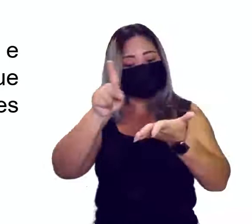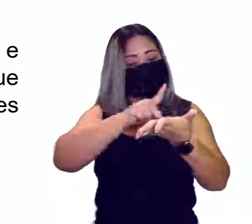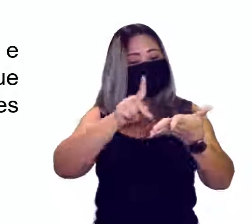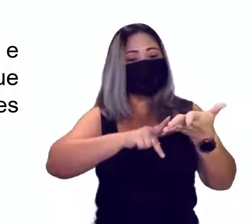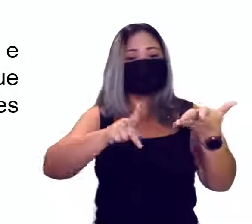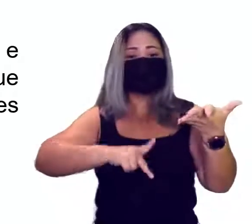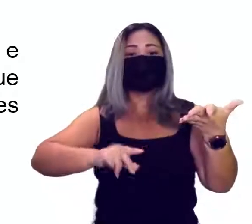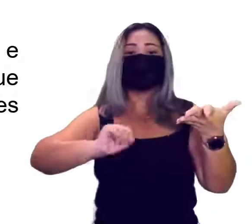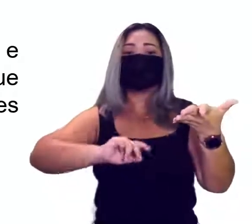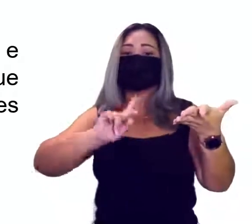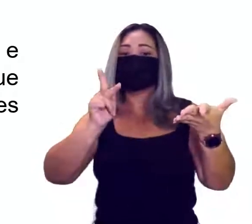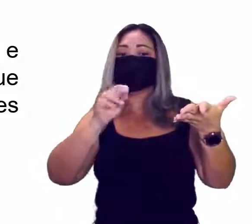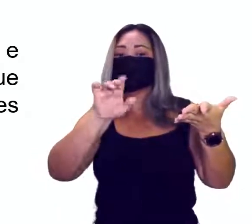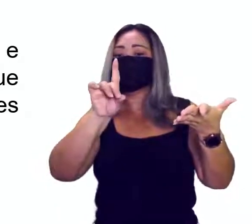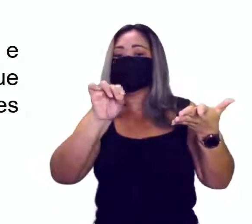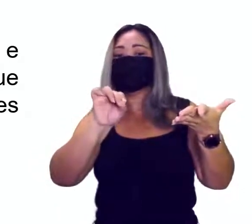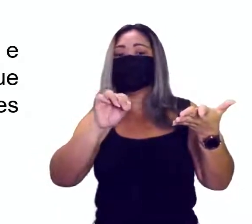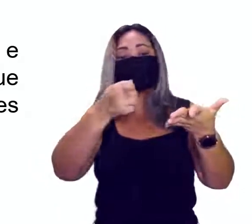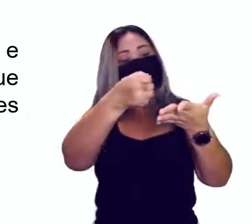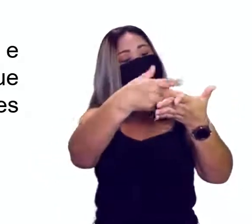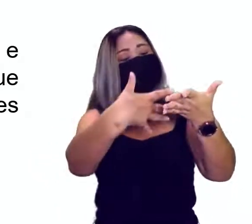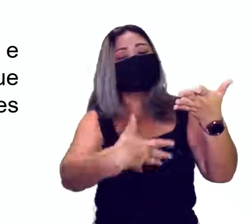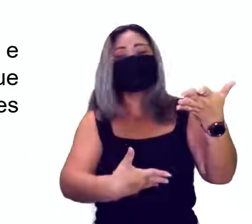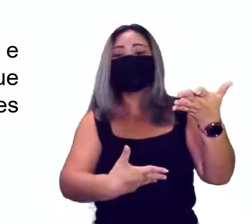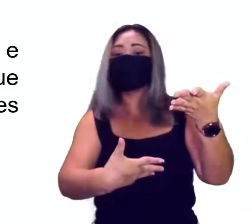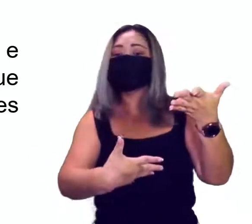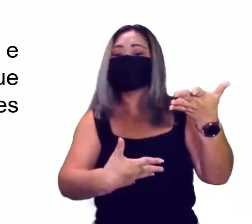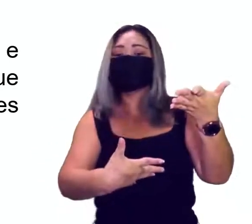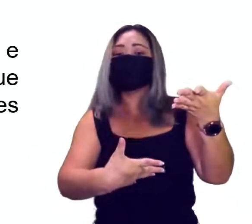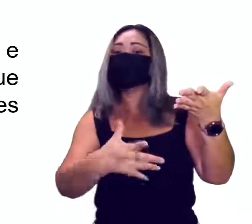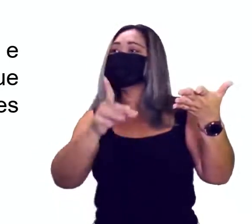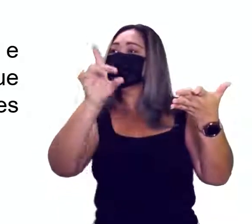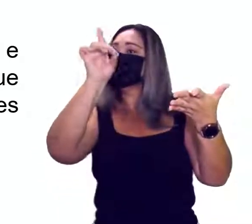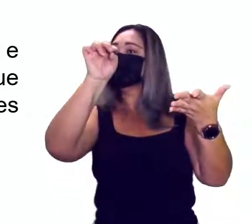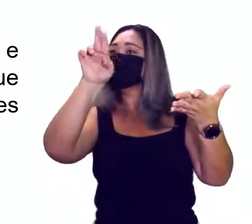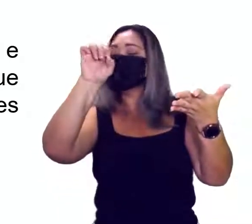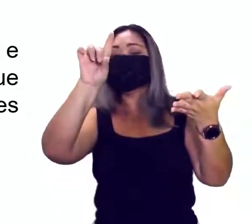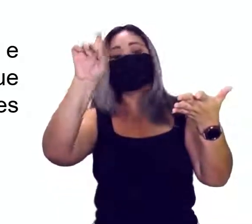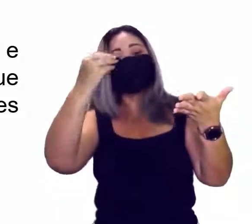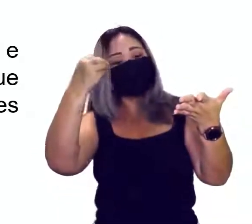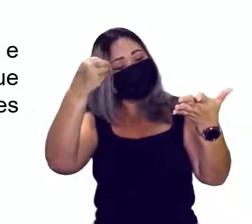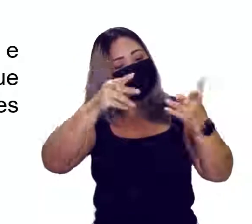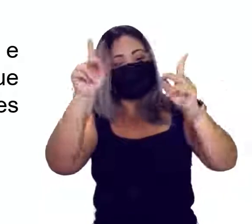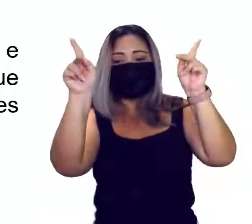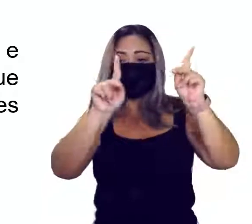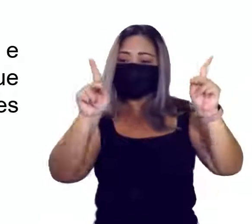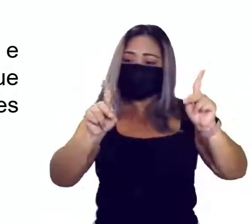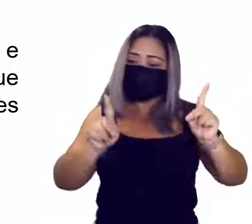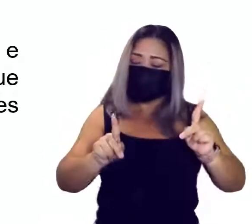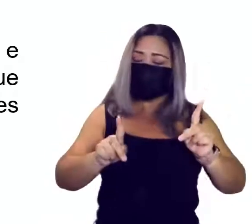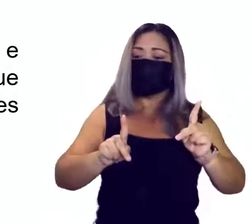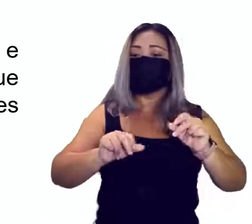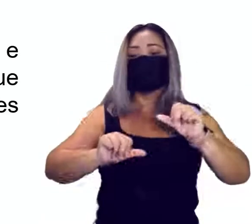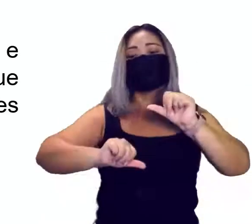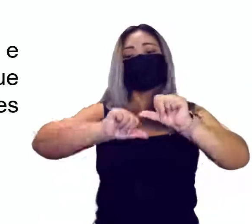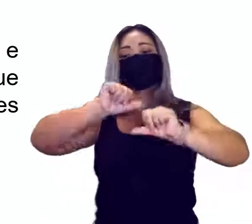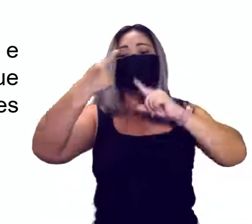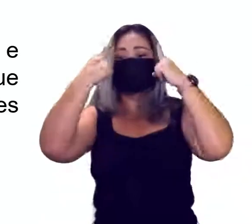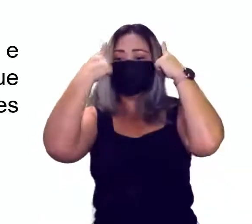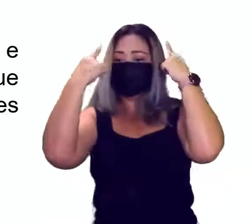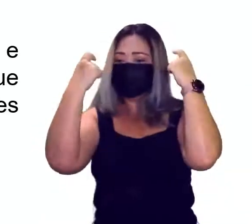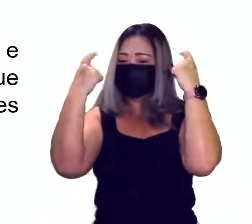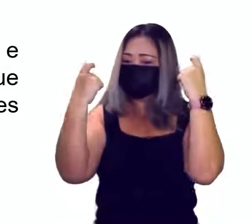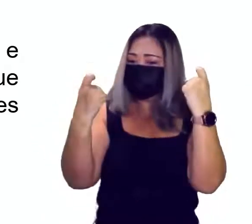né? Descreveu Zeus como um deus que trouxe a paz no lugar da violência. Ó. Então ele era bom,